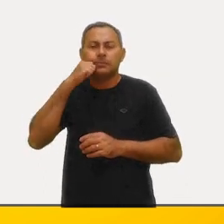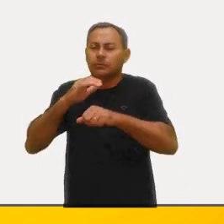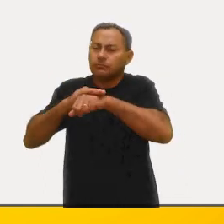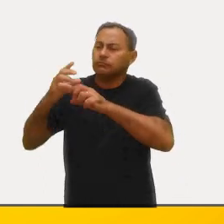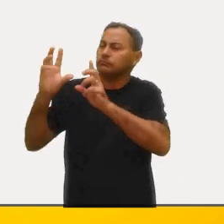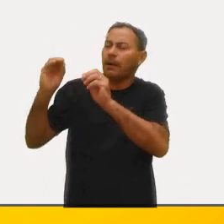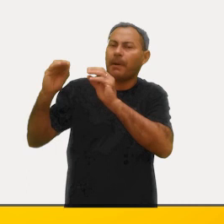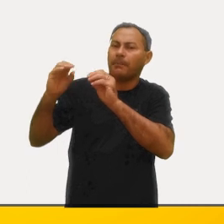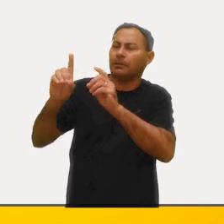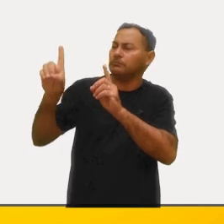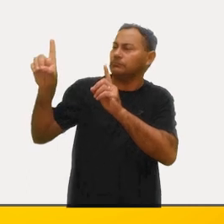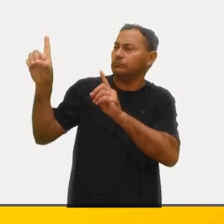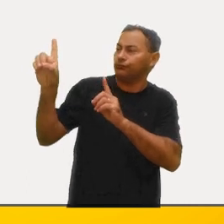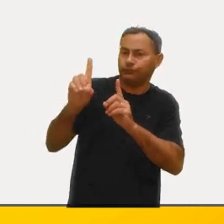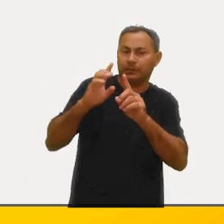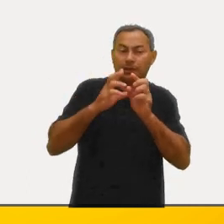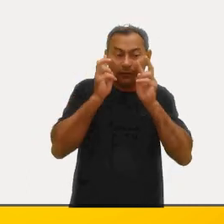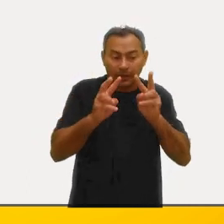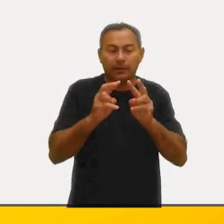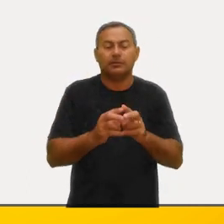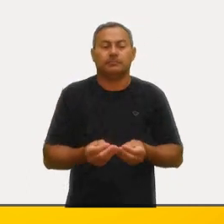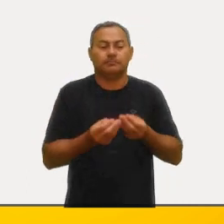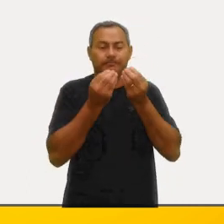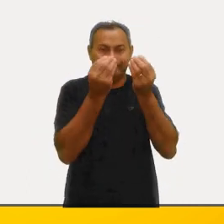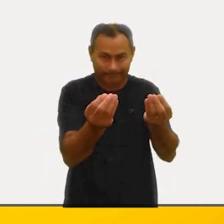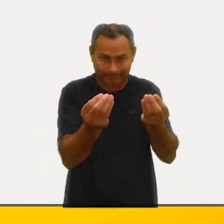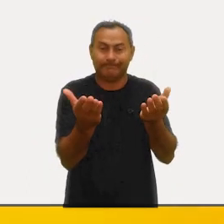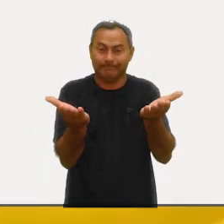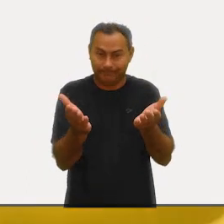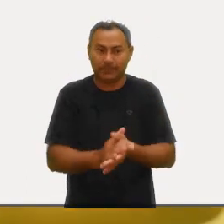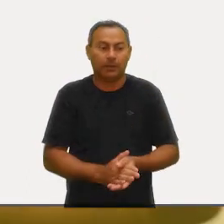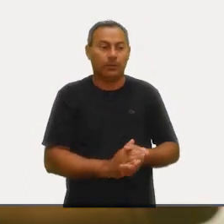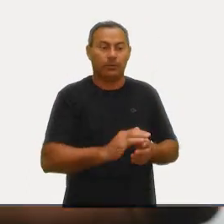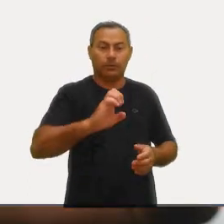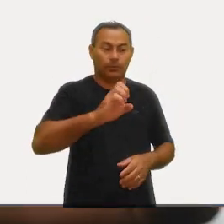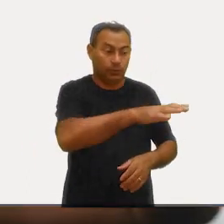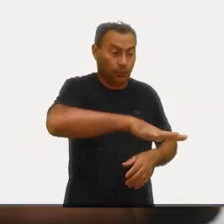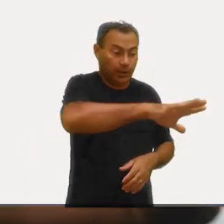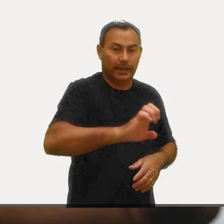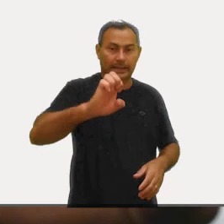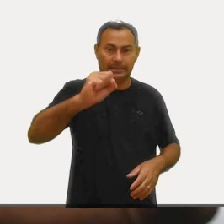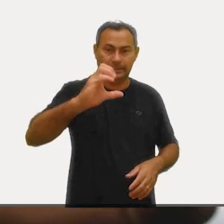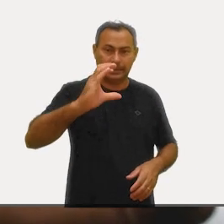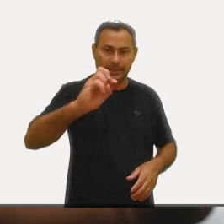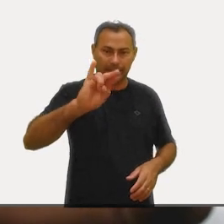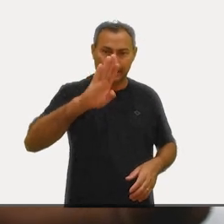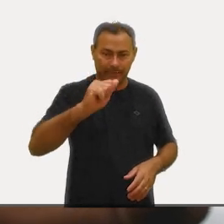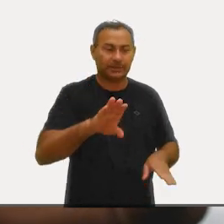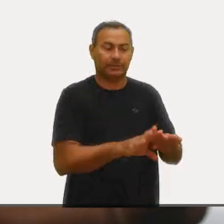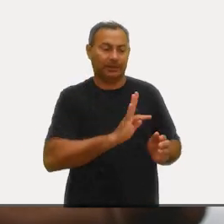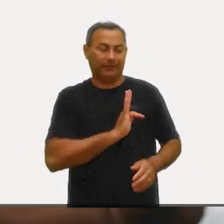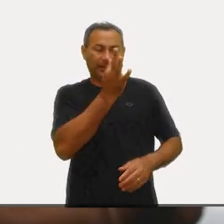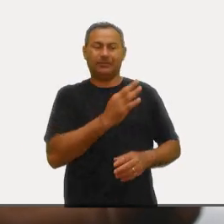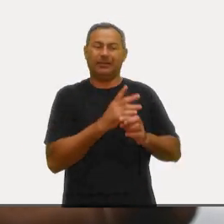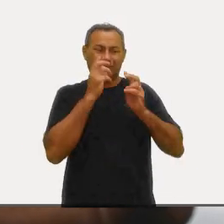secreto. Então seu pai, que vê em secreto, o recompensará. Os escribas e fariseus eram legalistas